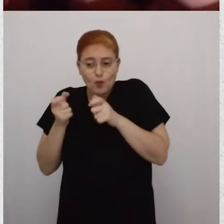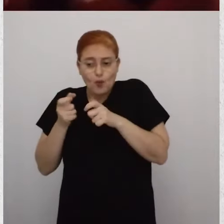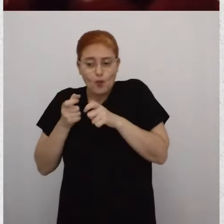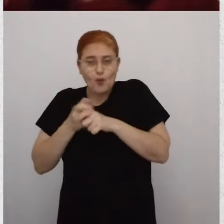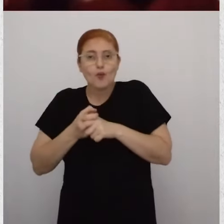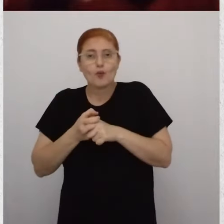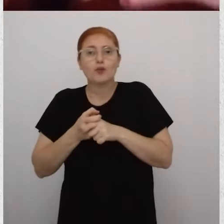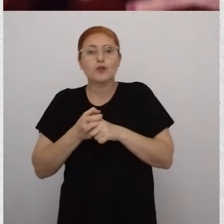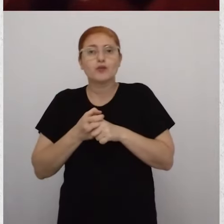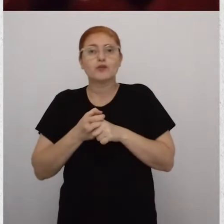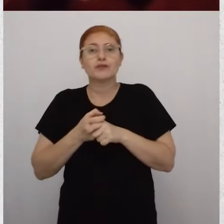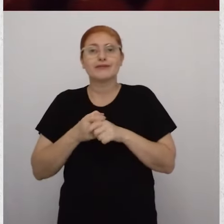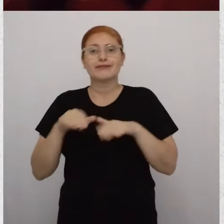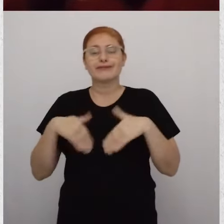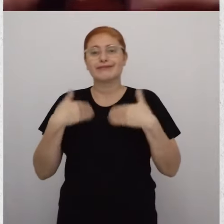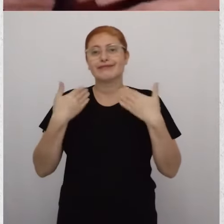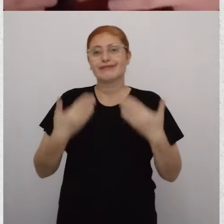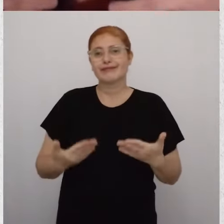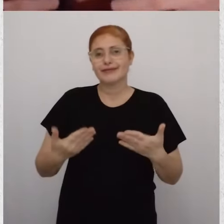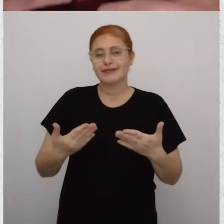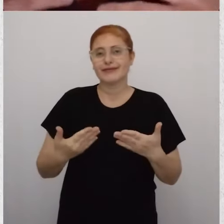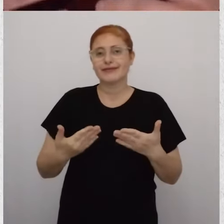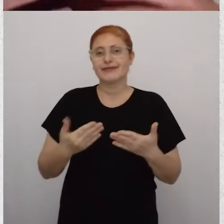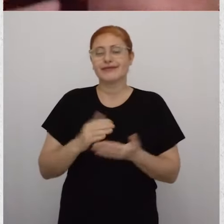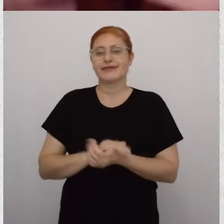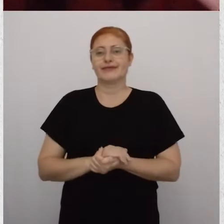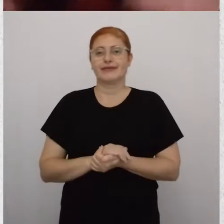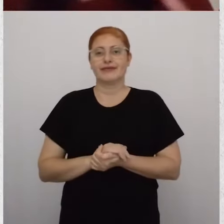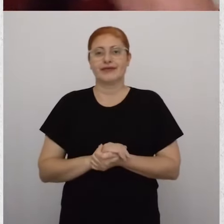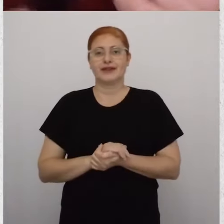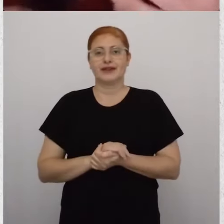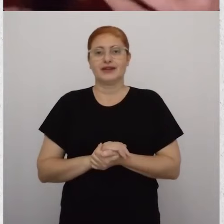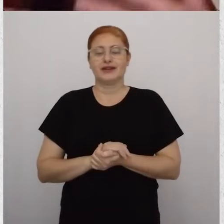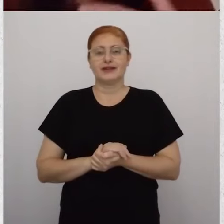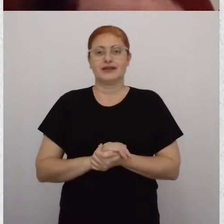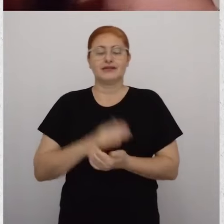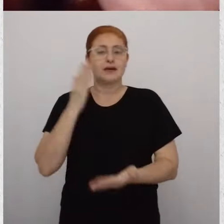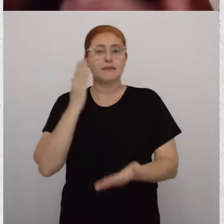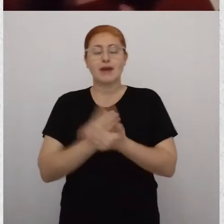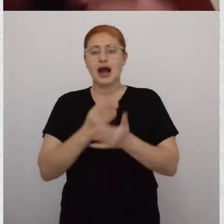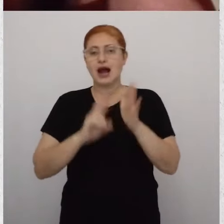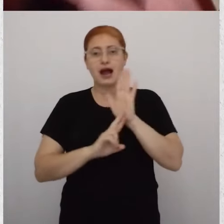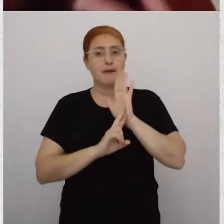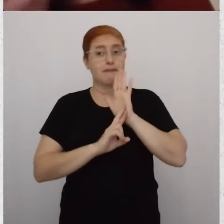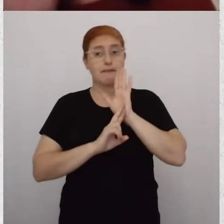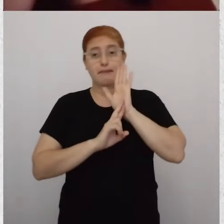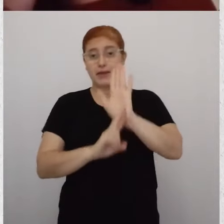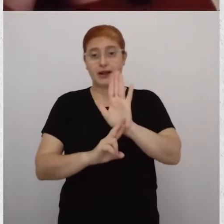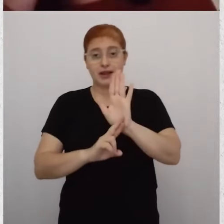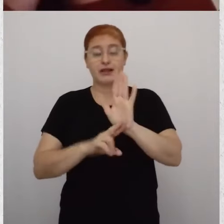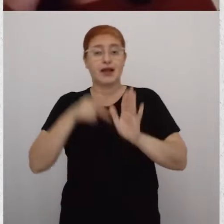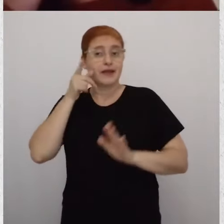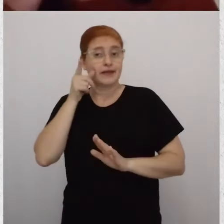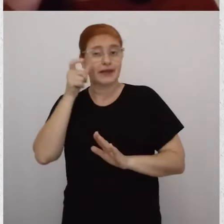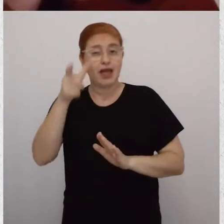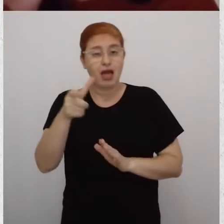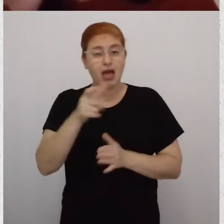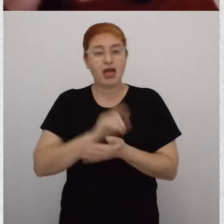afunilando a um ponto tal em que ele para de representar, de alguma forma, os